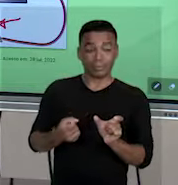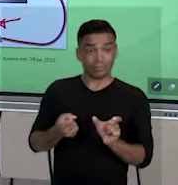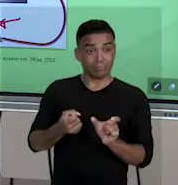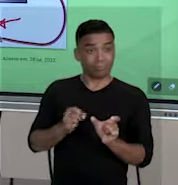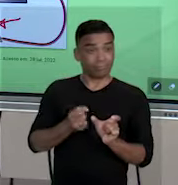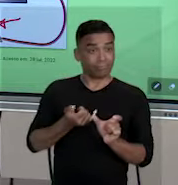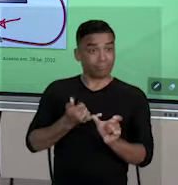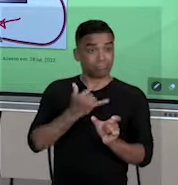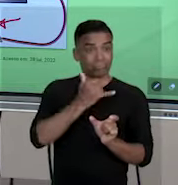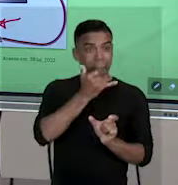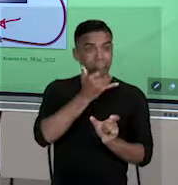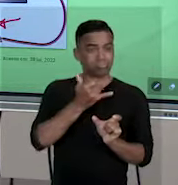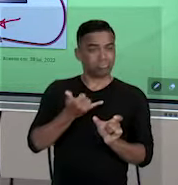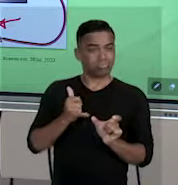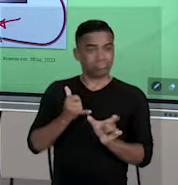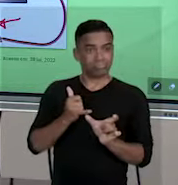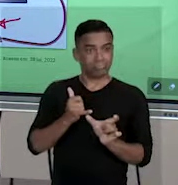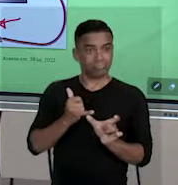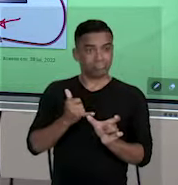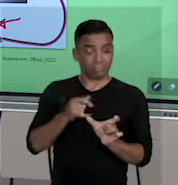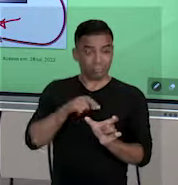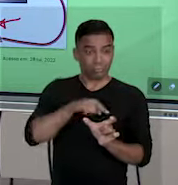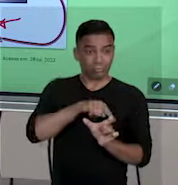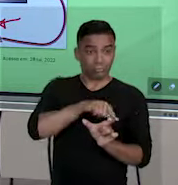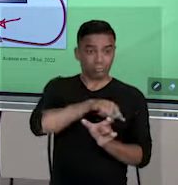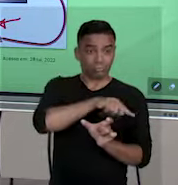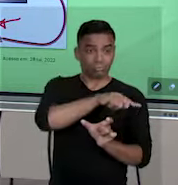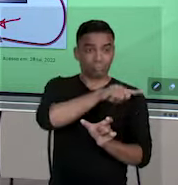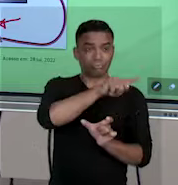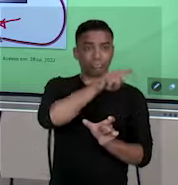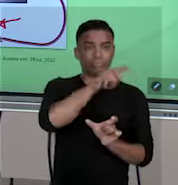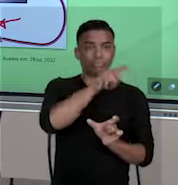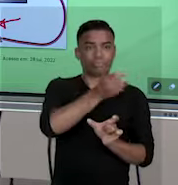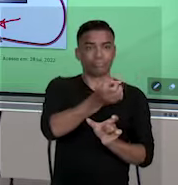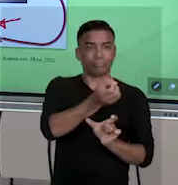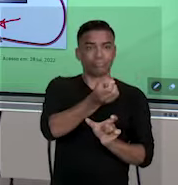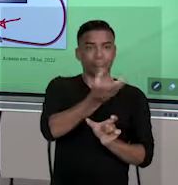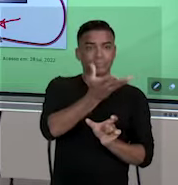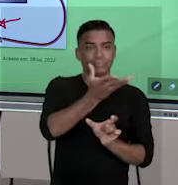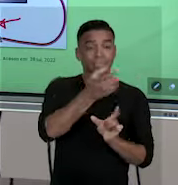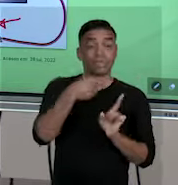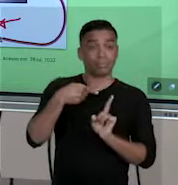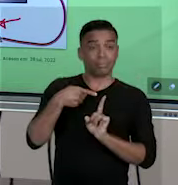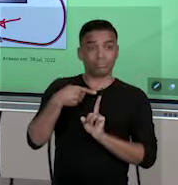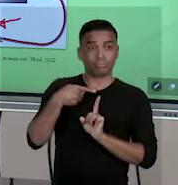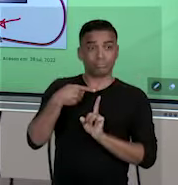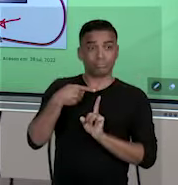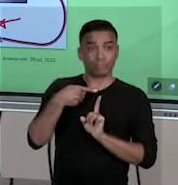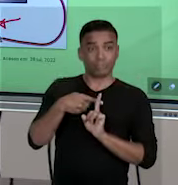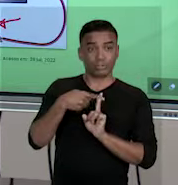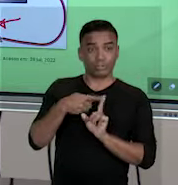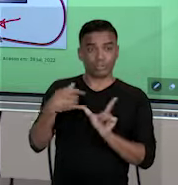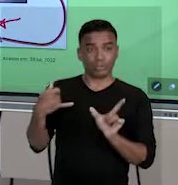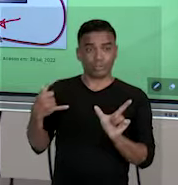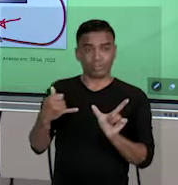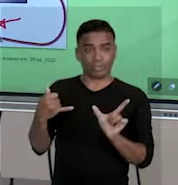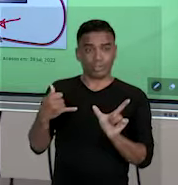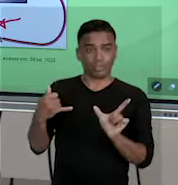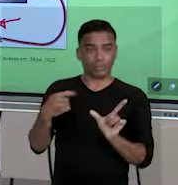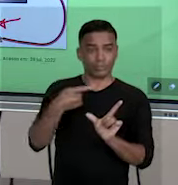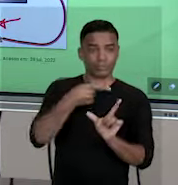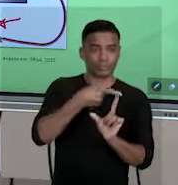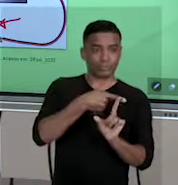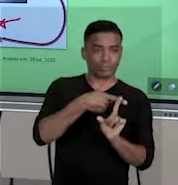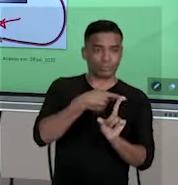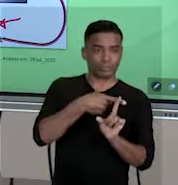energia para o fio. Então, nós vamos ter polo positivo e polo negativo. A